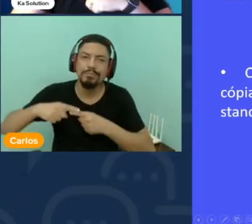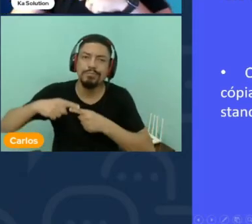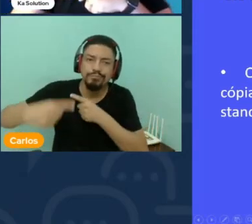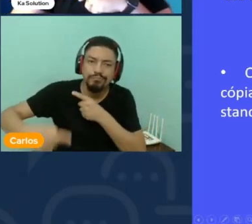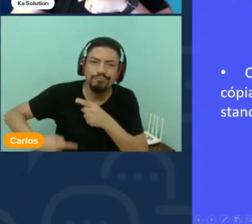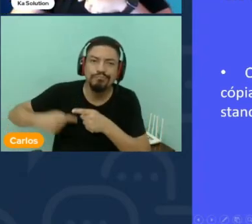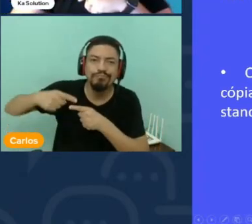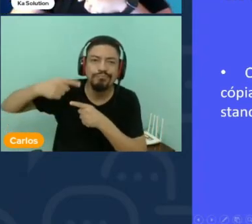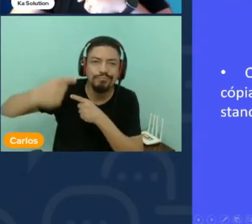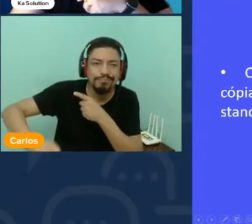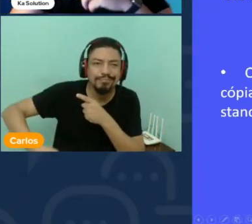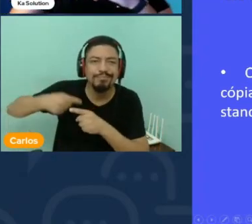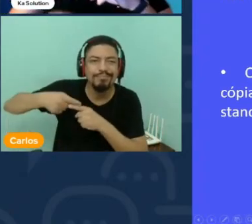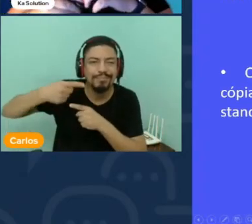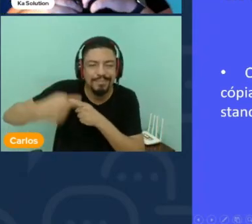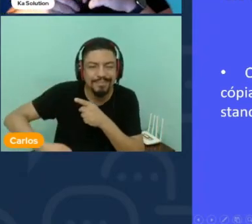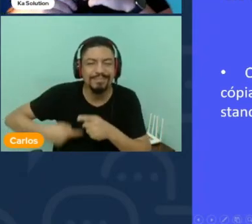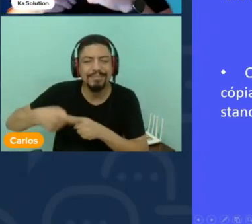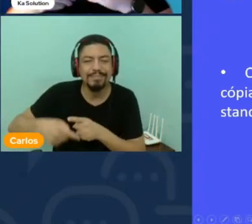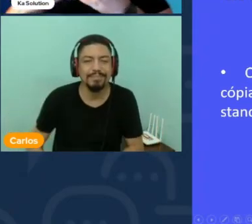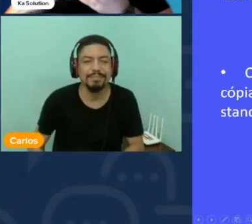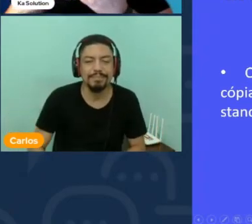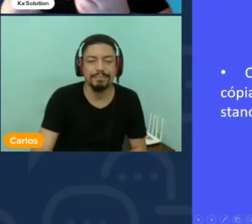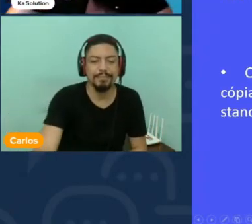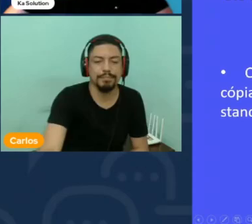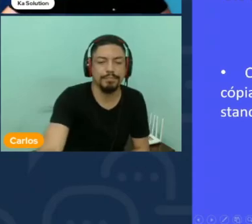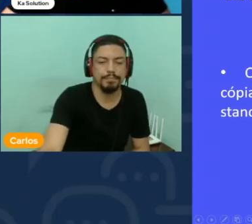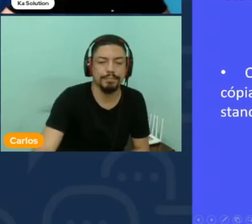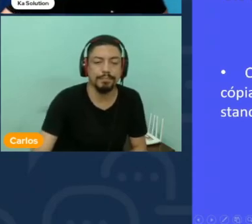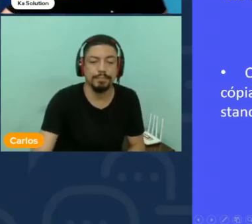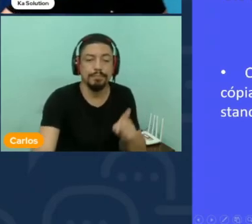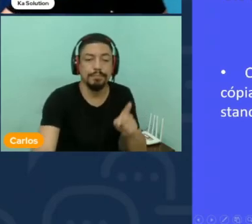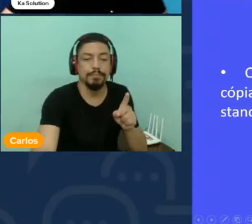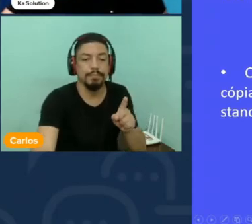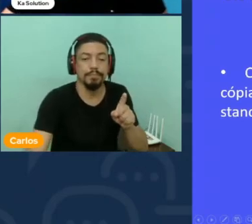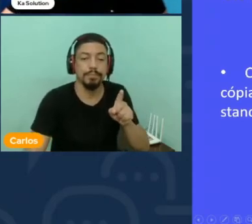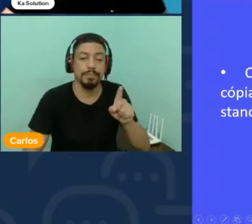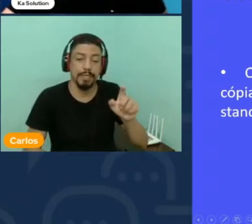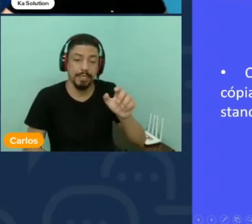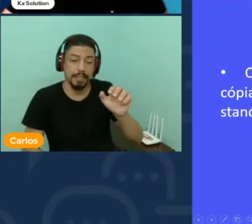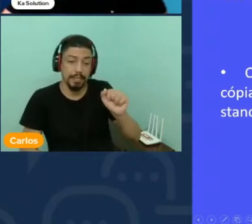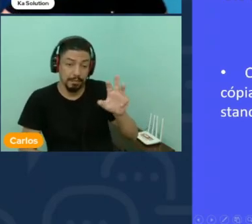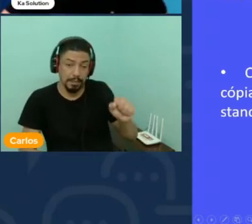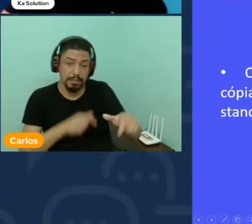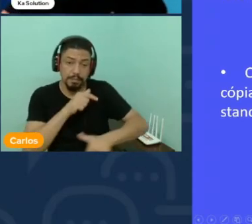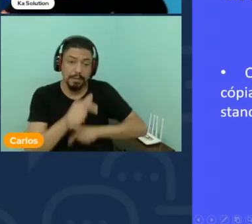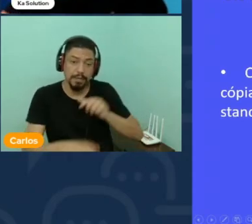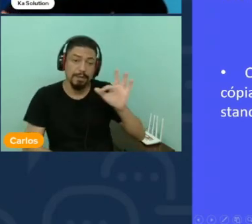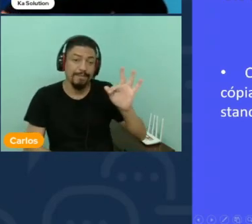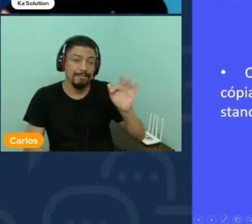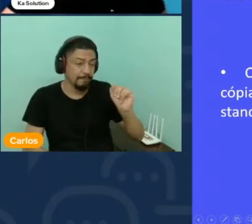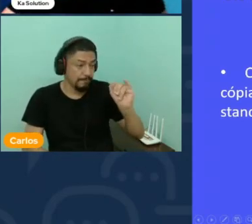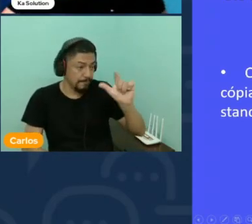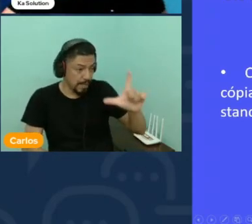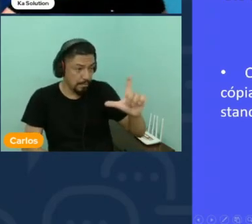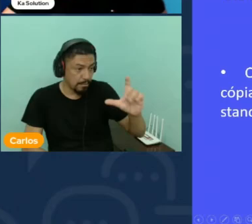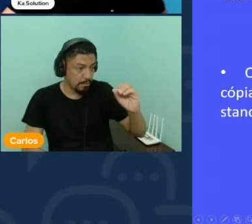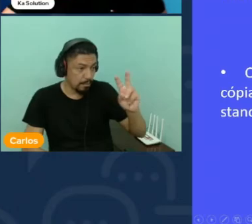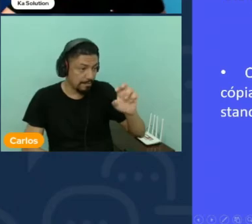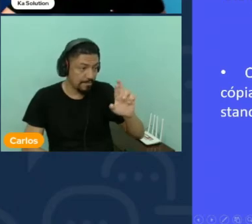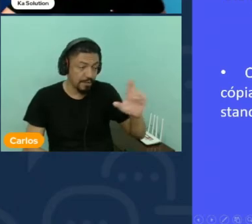continue. Então, a gente diz que a AWS faz o failover de banco de dados, né, de